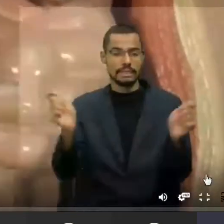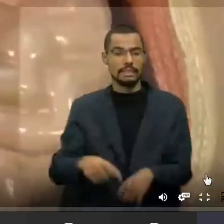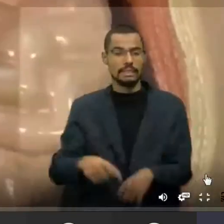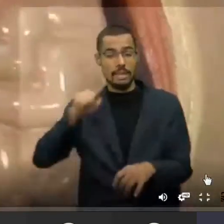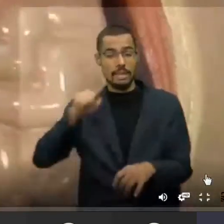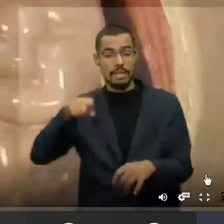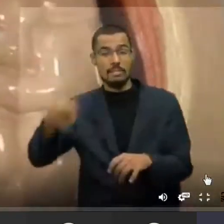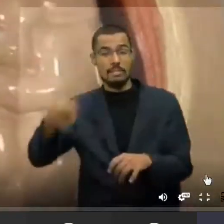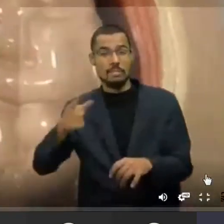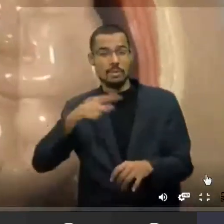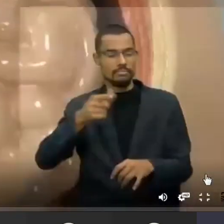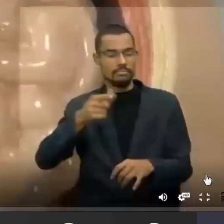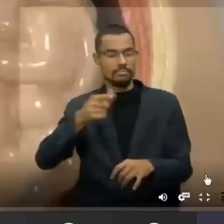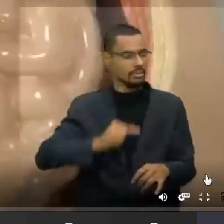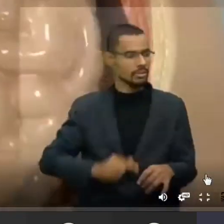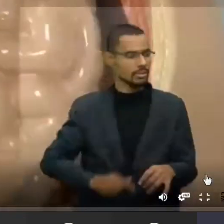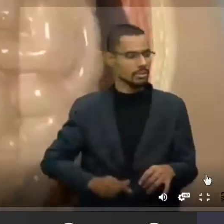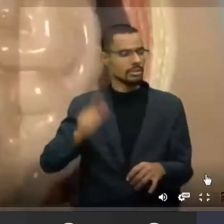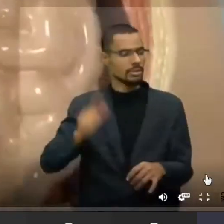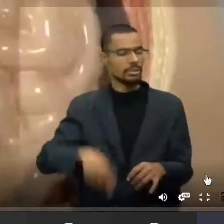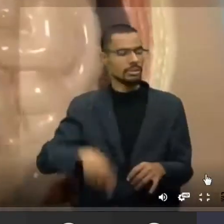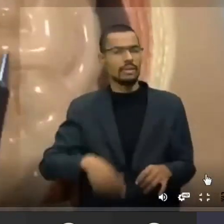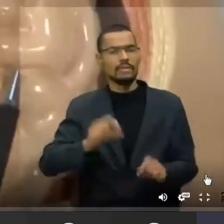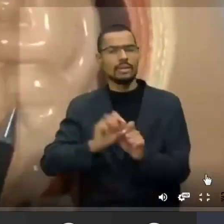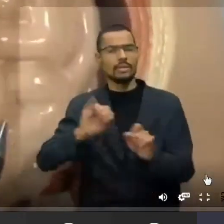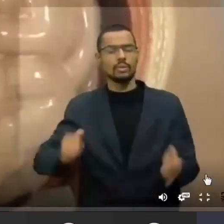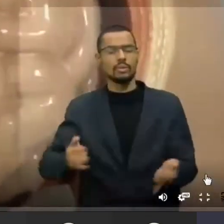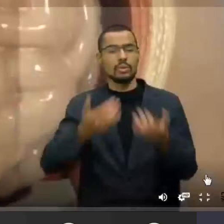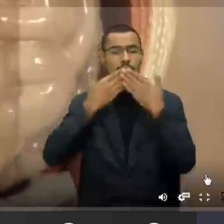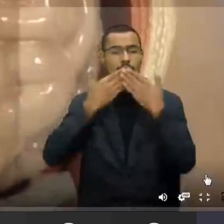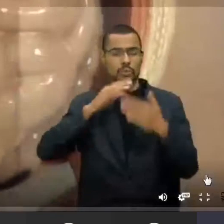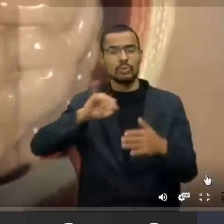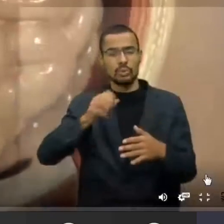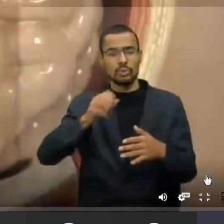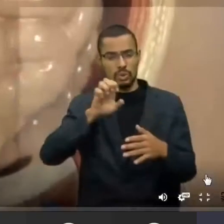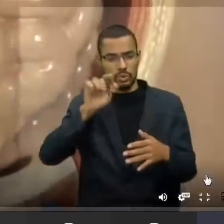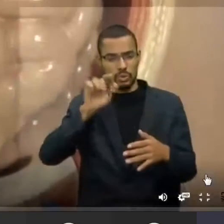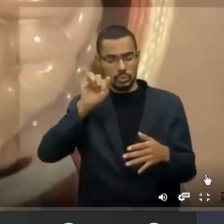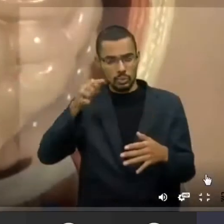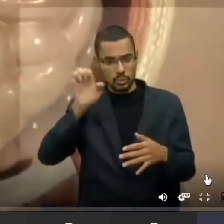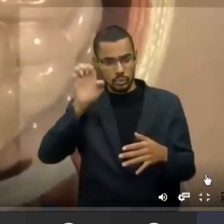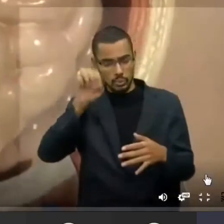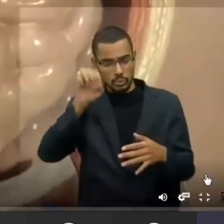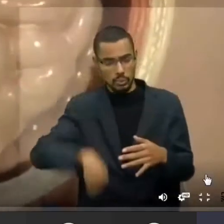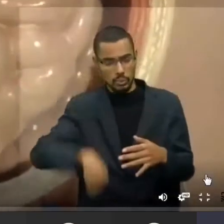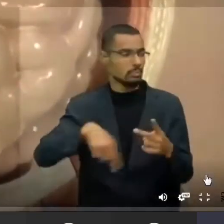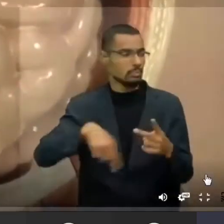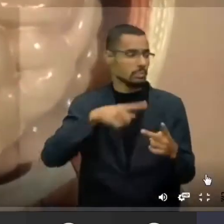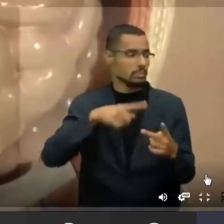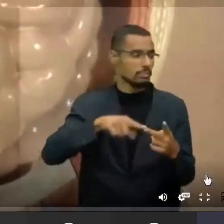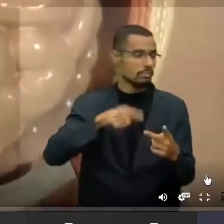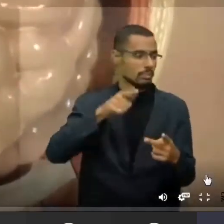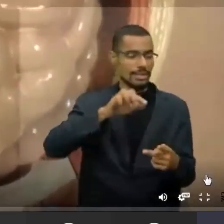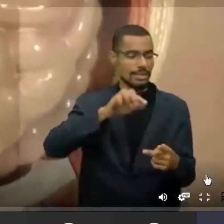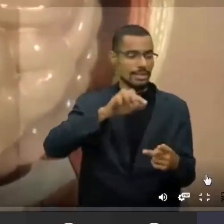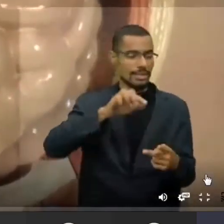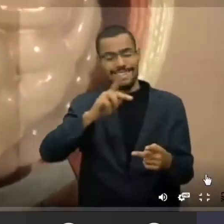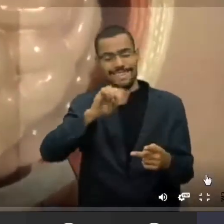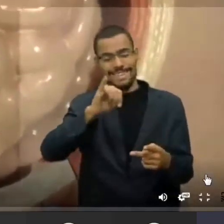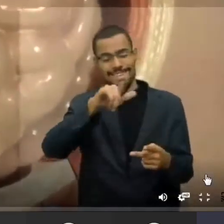então, depois com as alças intestinais, com o jejuno e com o íleo. Então, ali